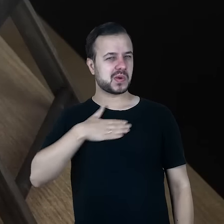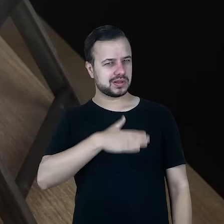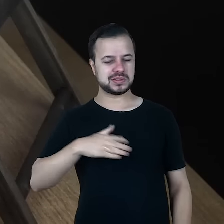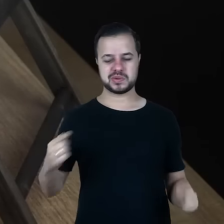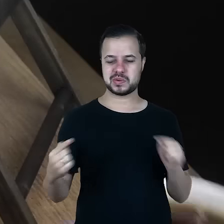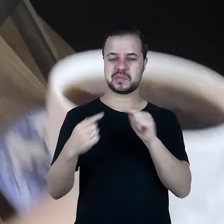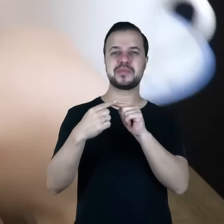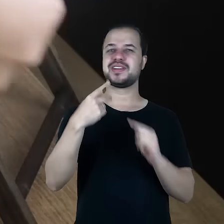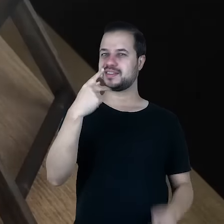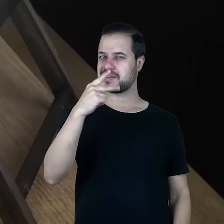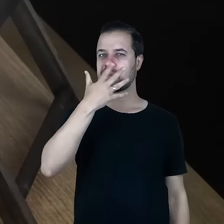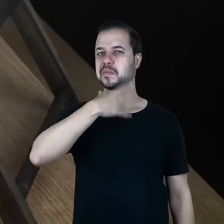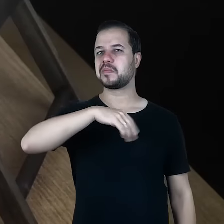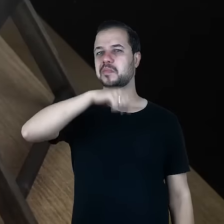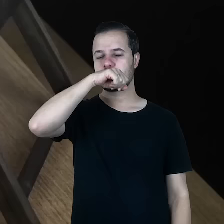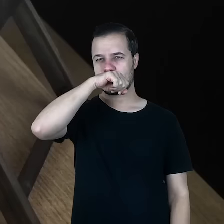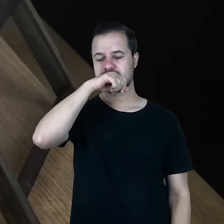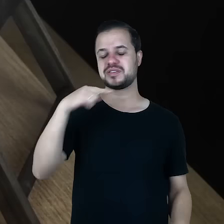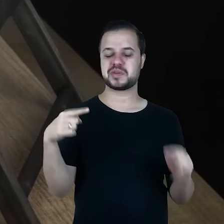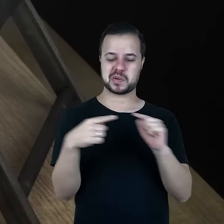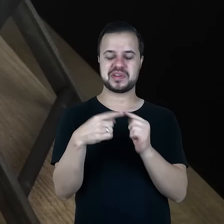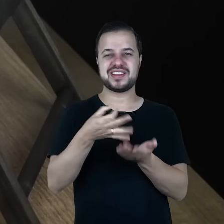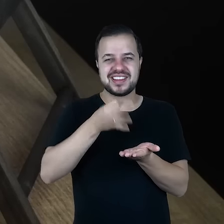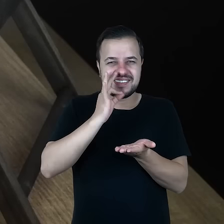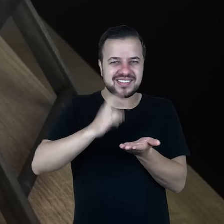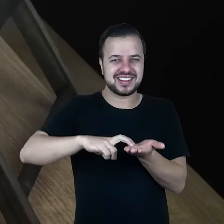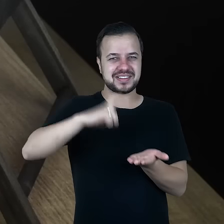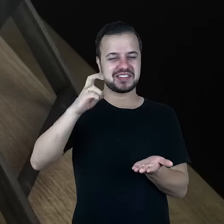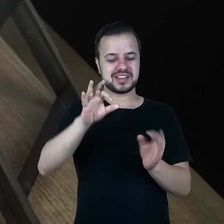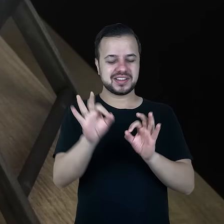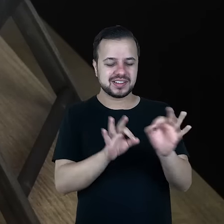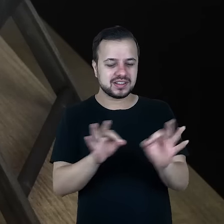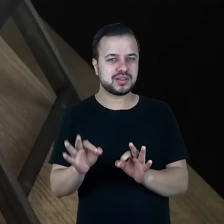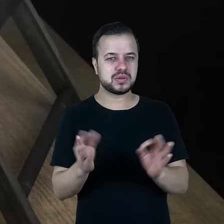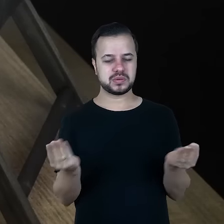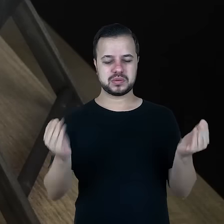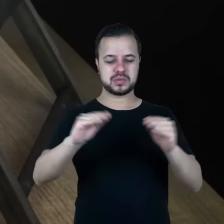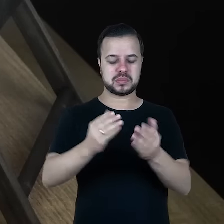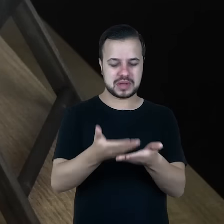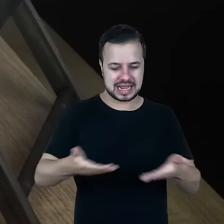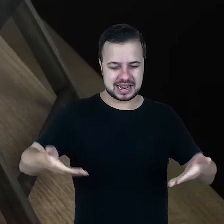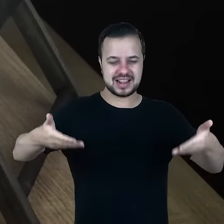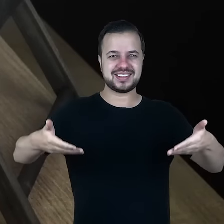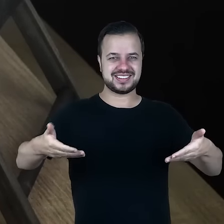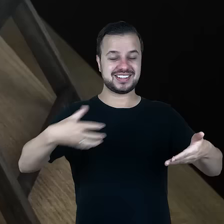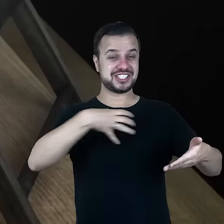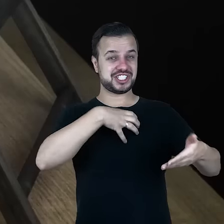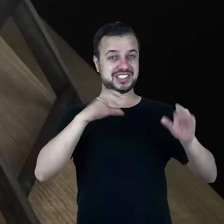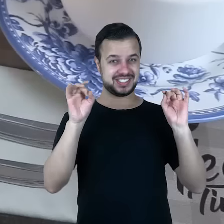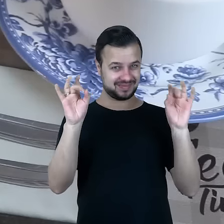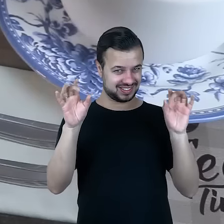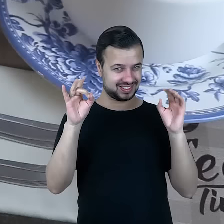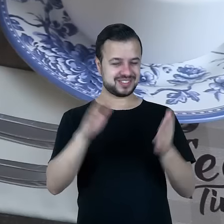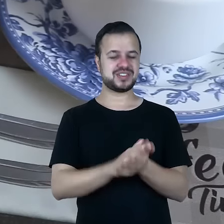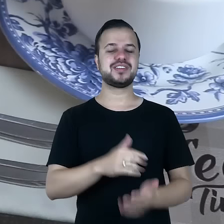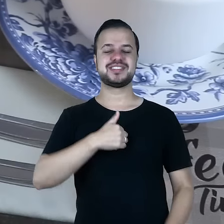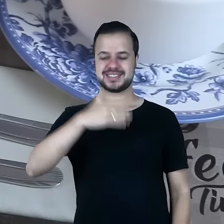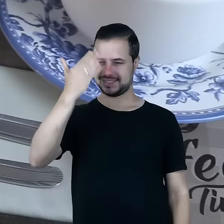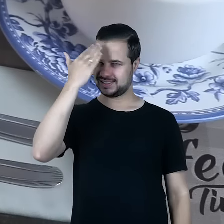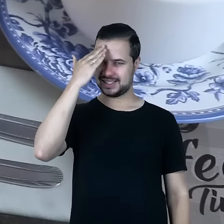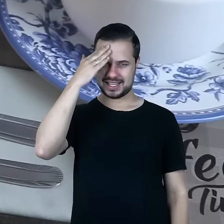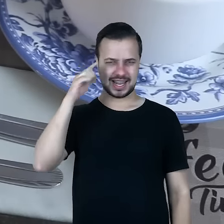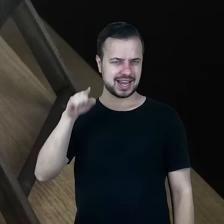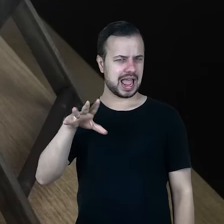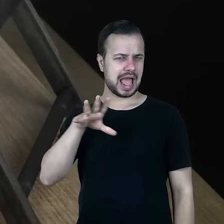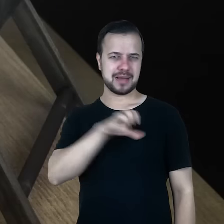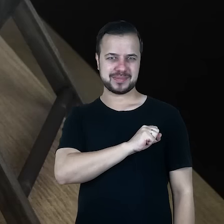que combine com seu pai e que combine com o café da manhã que você vai montar, colocar tudo na bandeja de uma forma bem especial e eu tenho certeza que ele